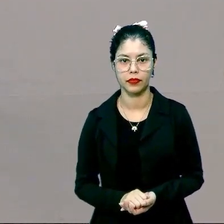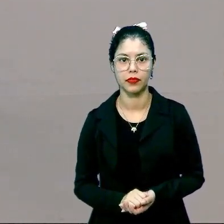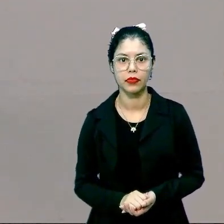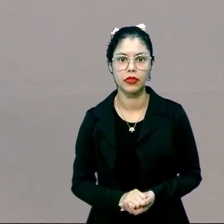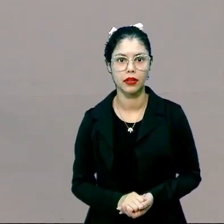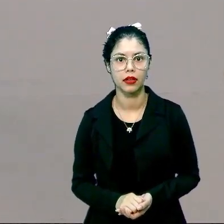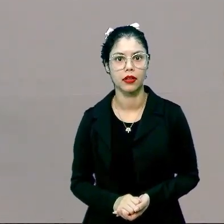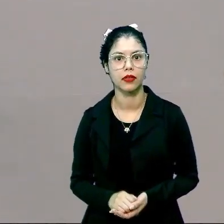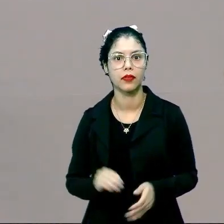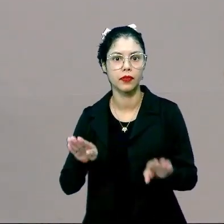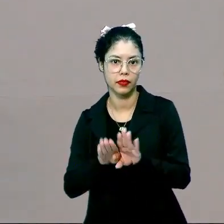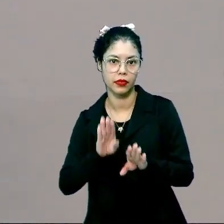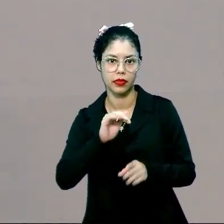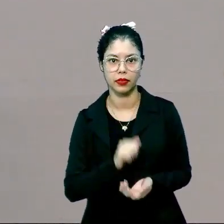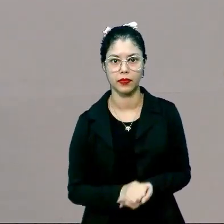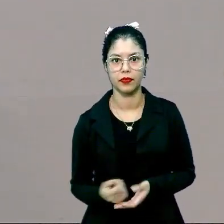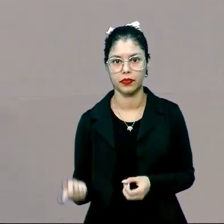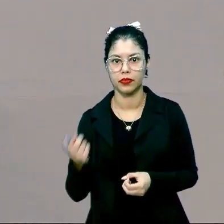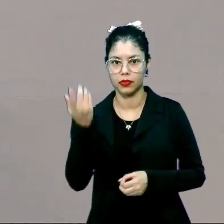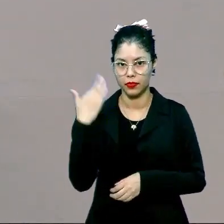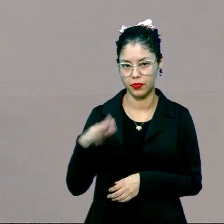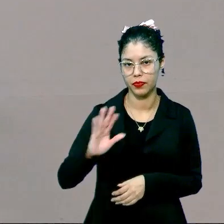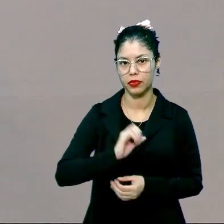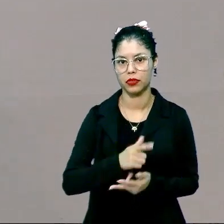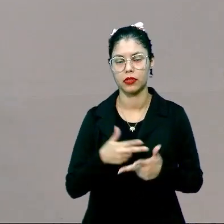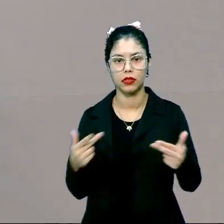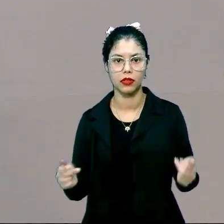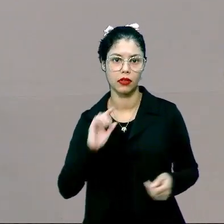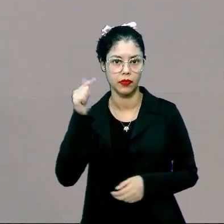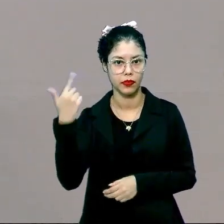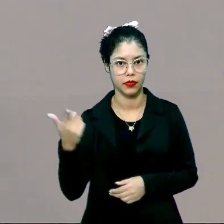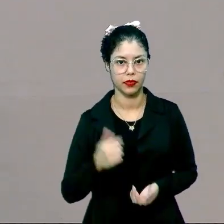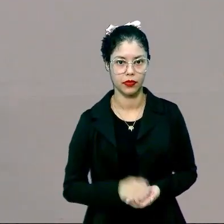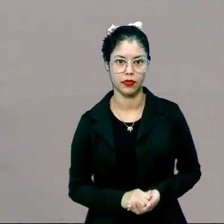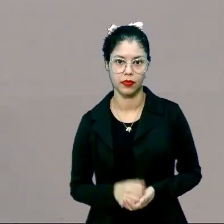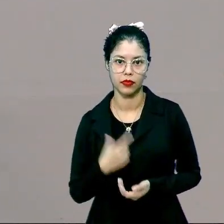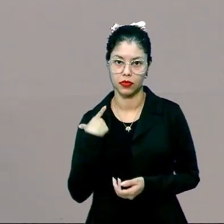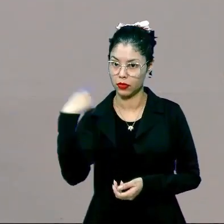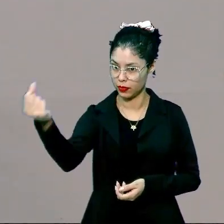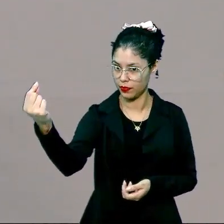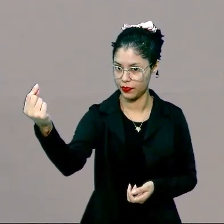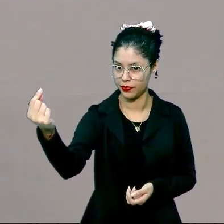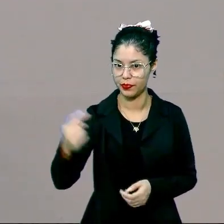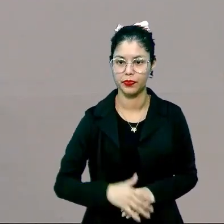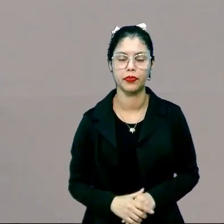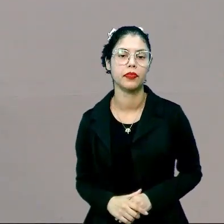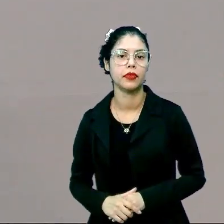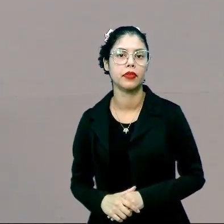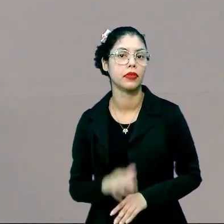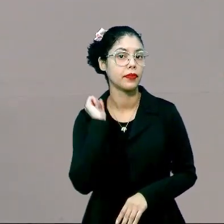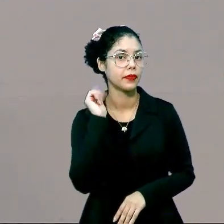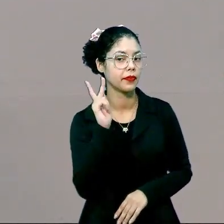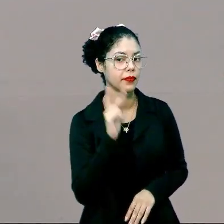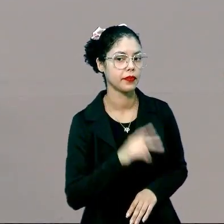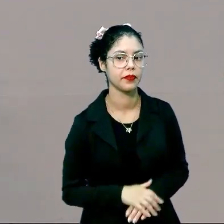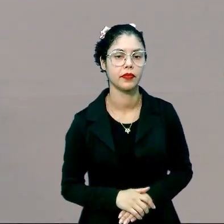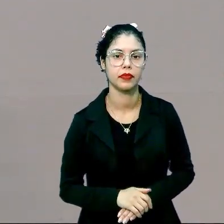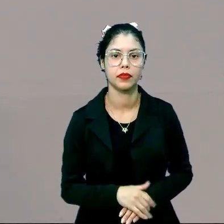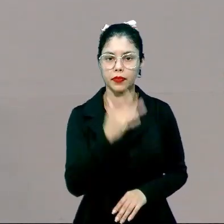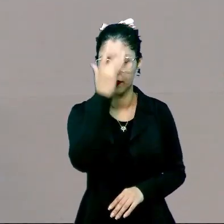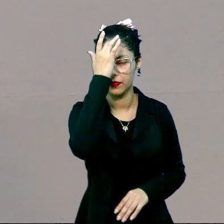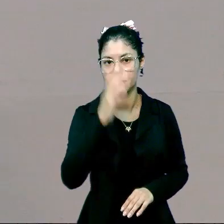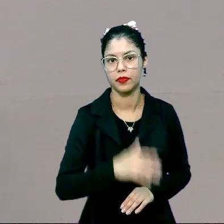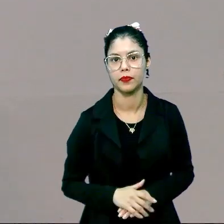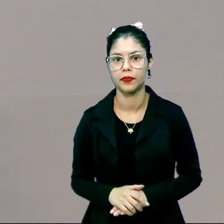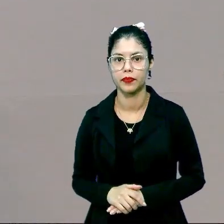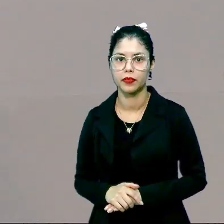soltar. E o elástico vai jogar, né, o objeto que está preso nele, então, para frente, correto? Bem fácil,